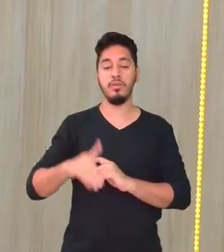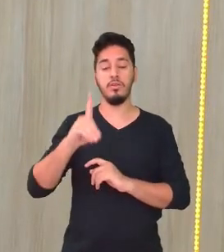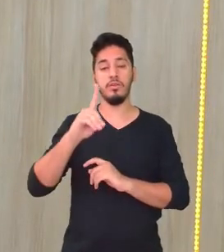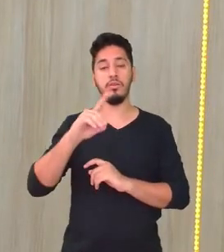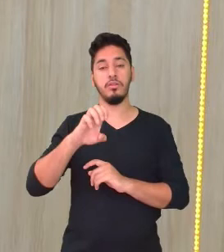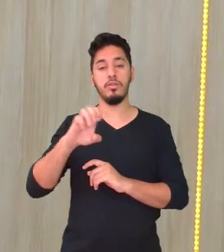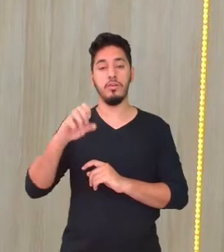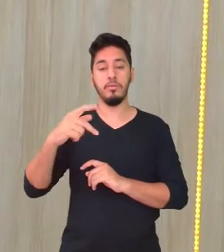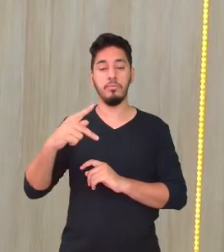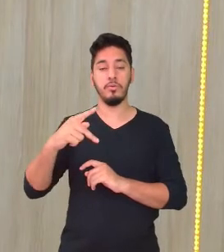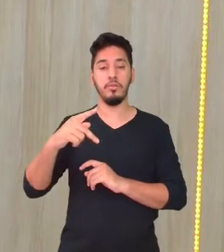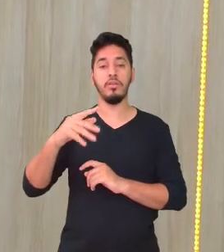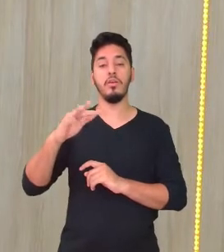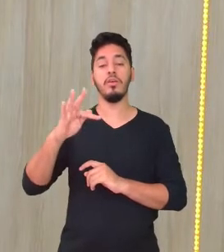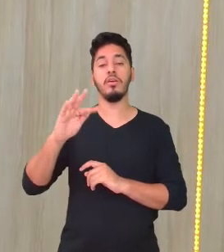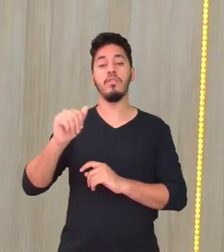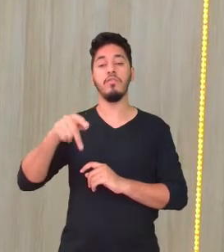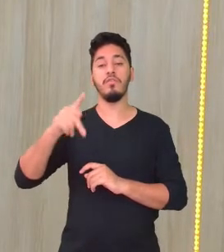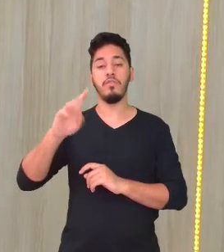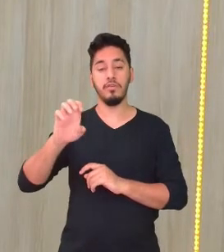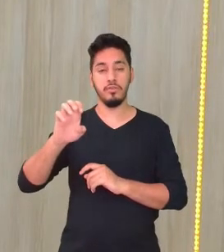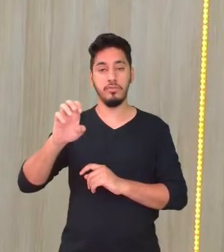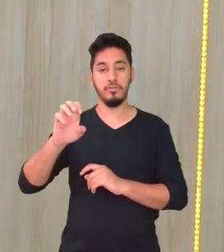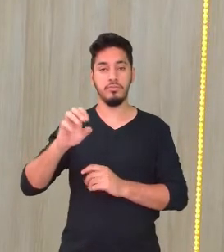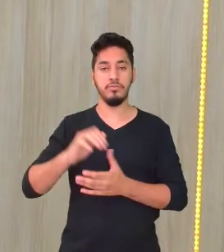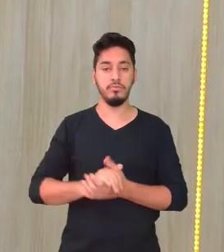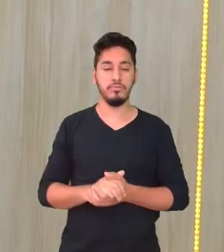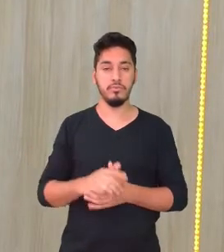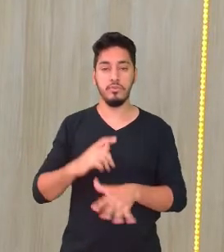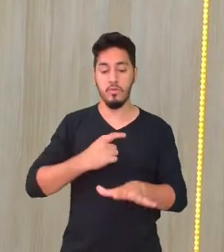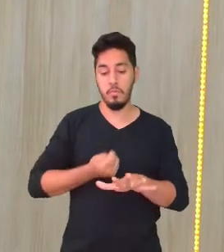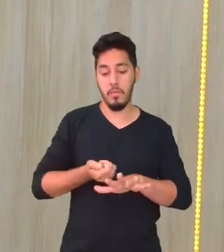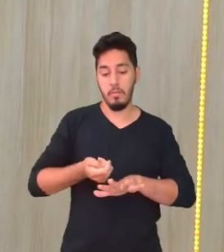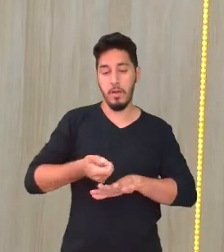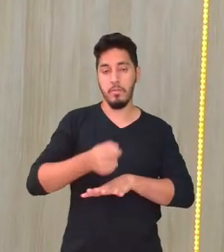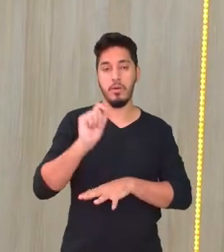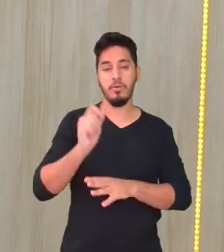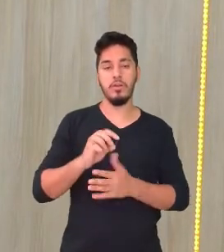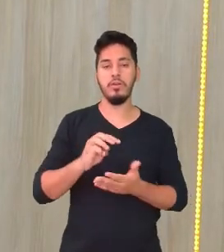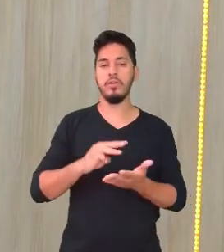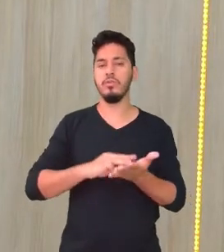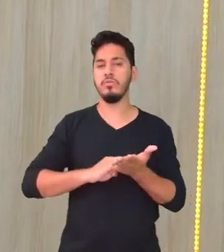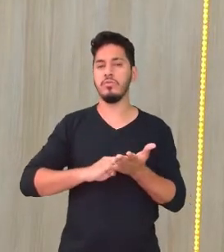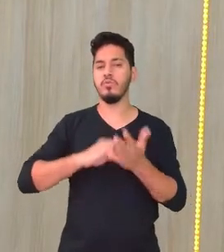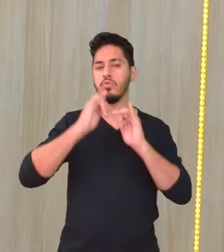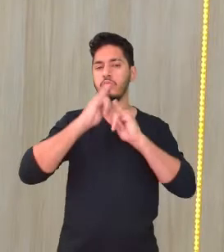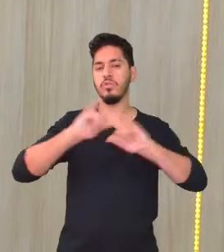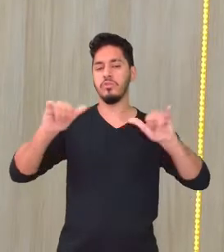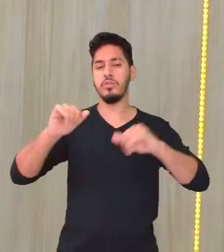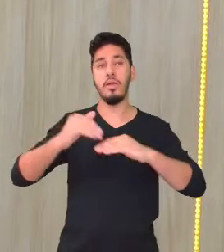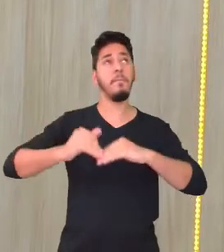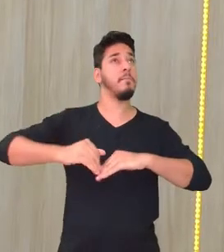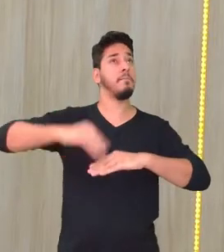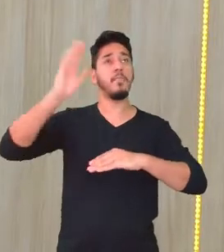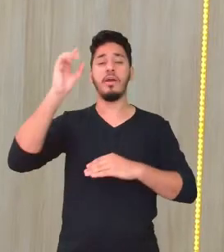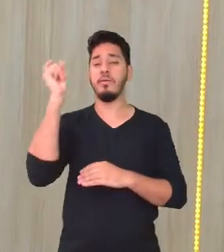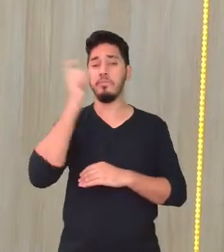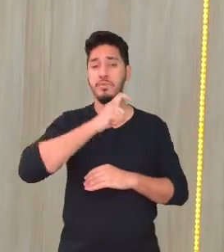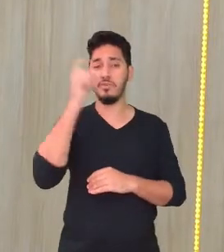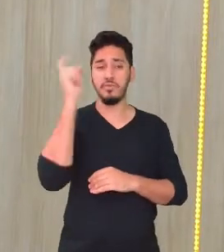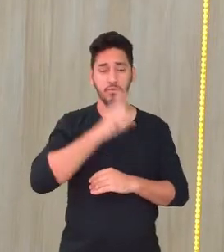né? A gente tem a fake news e o deep, o profundo, né? Aquela mensagem que é mais fake